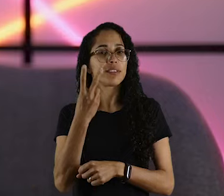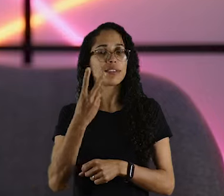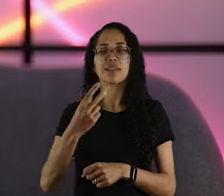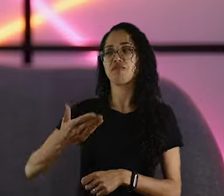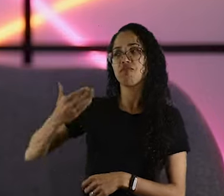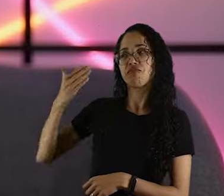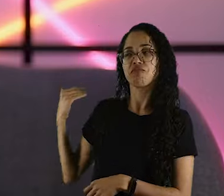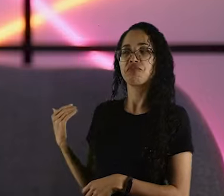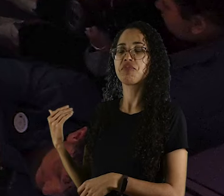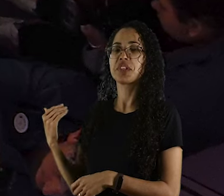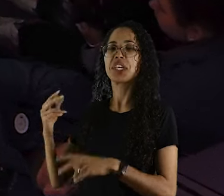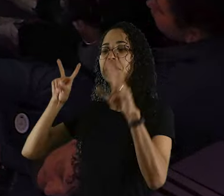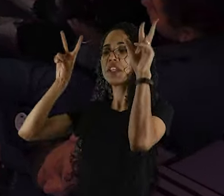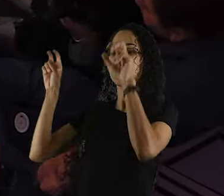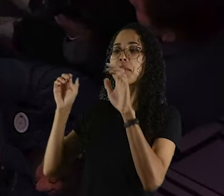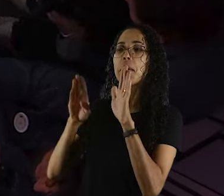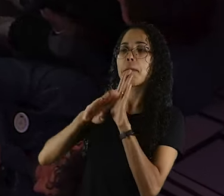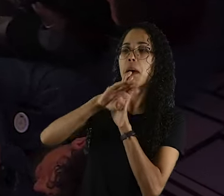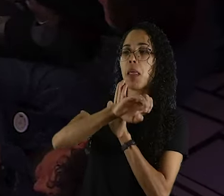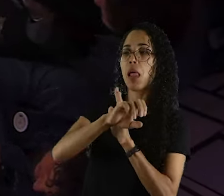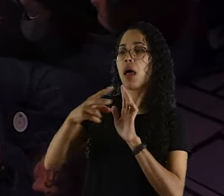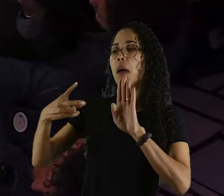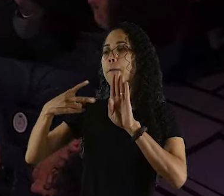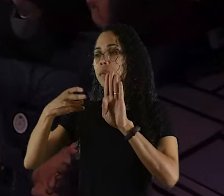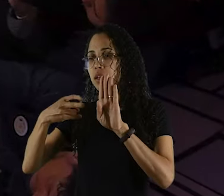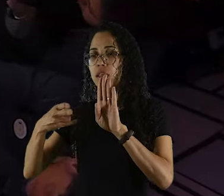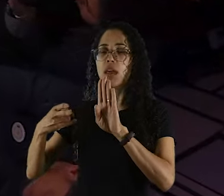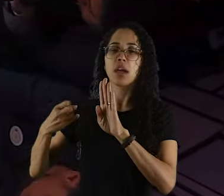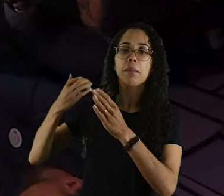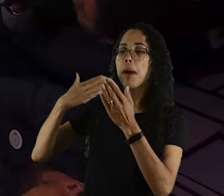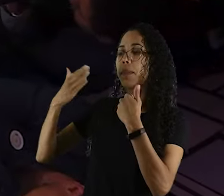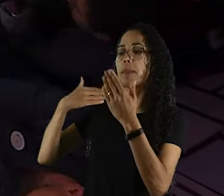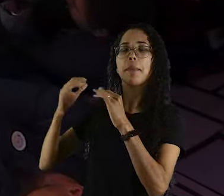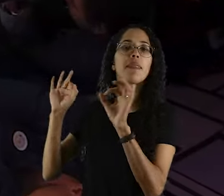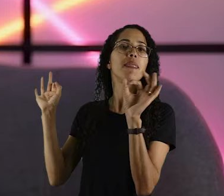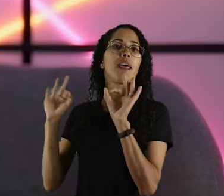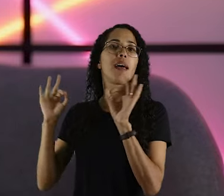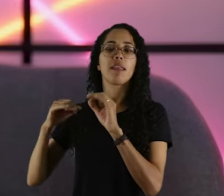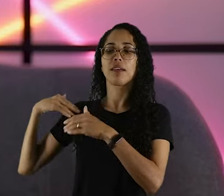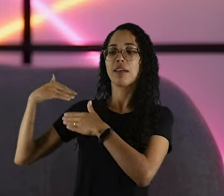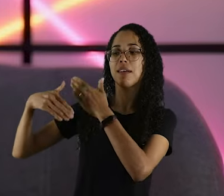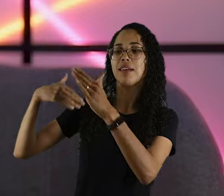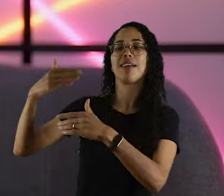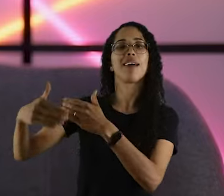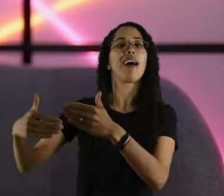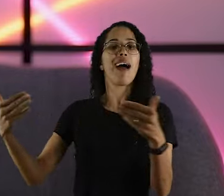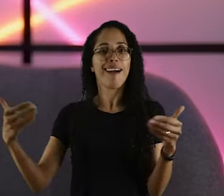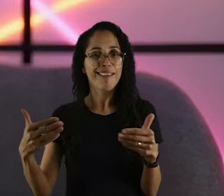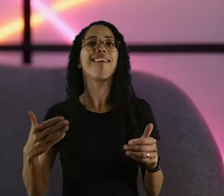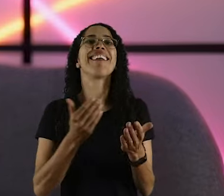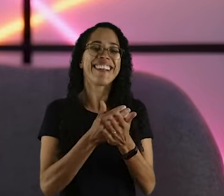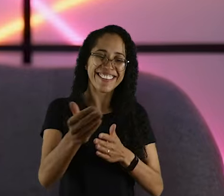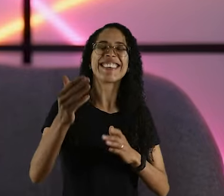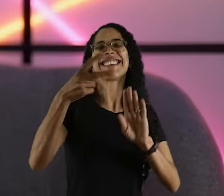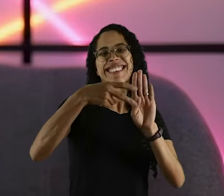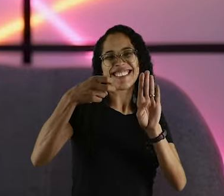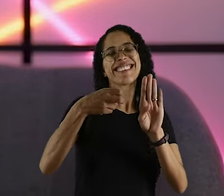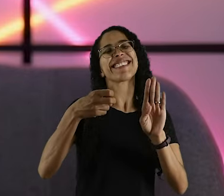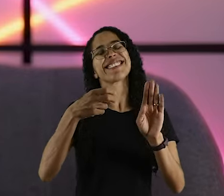bolsa de valores, não falava de Bitcoin, não falava de ter dinheiro na conta, né? Mudou muito, assim, nesses últimos 2 anos,